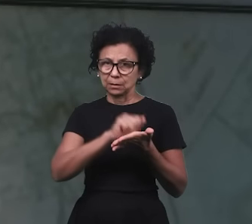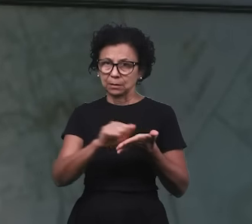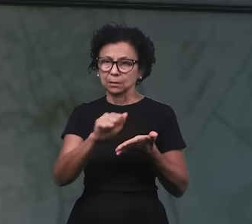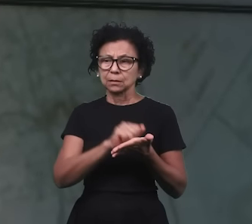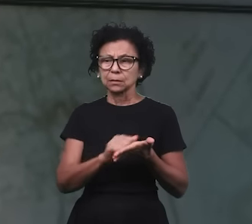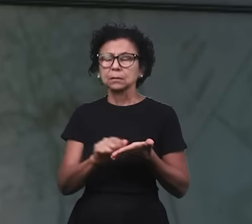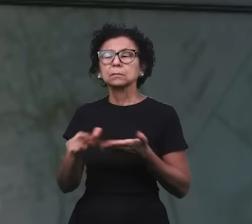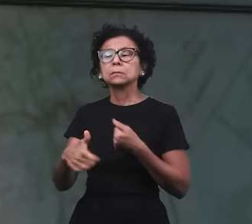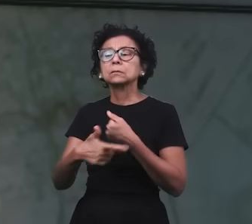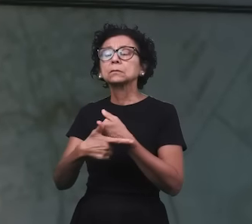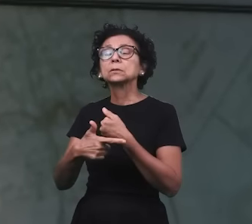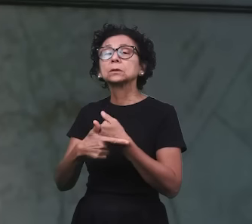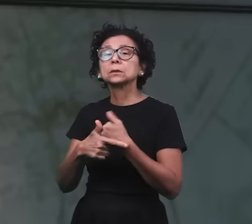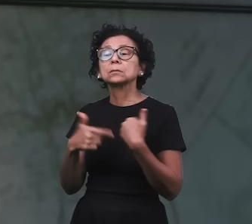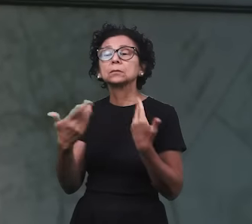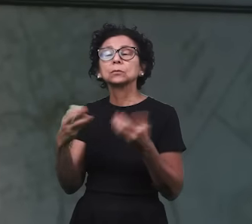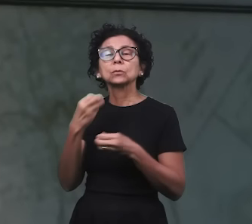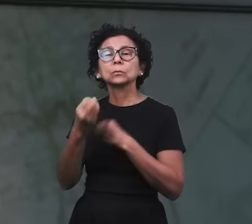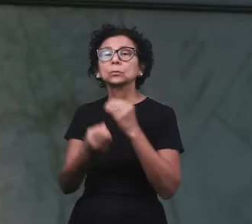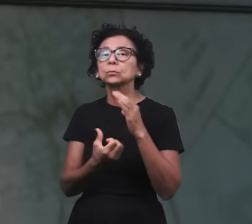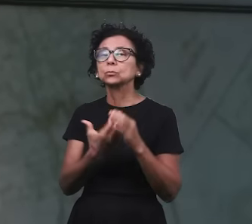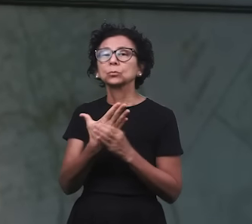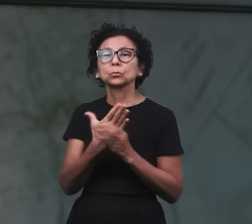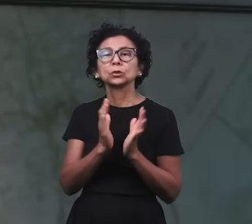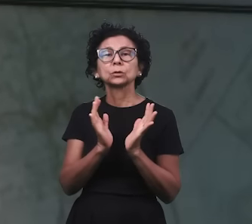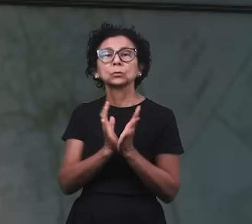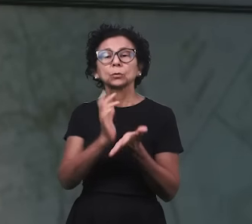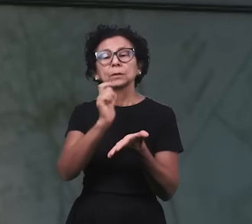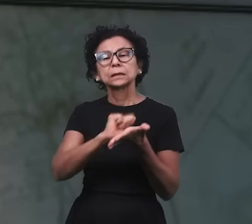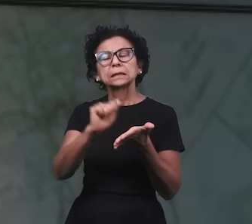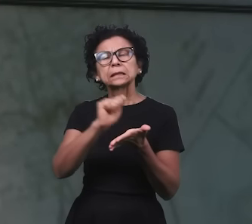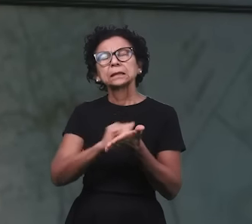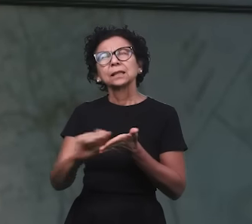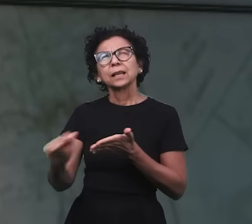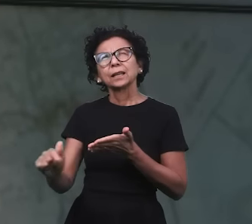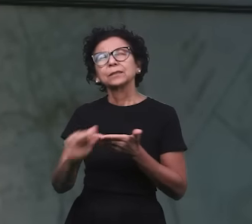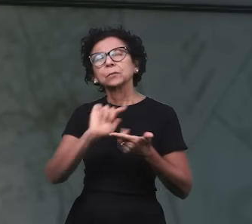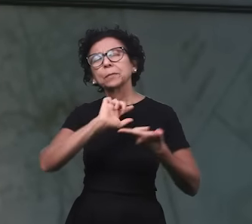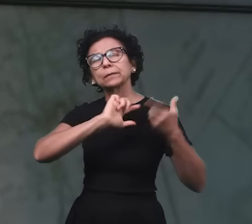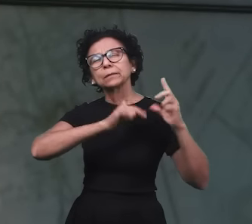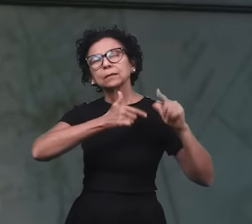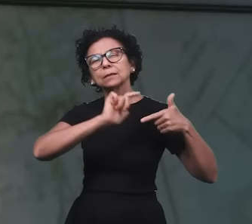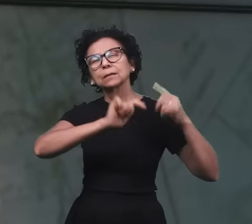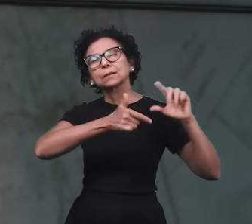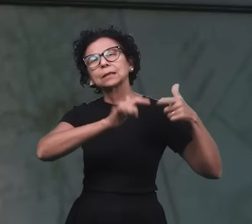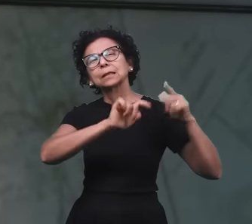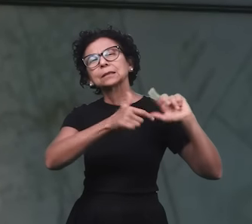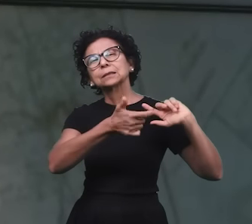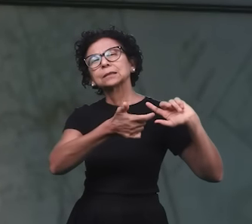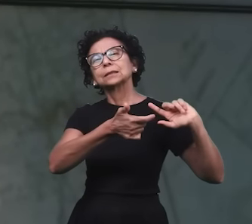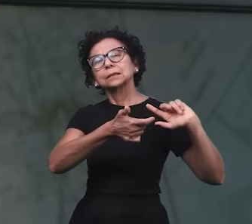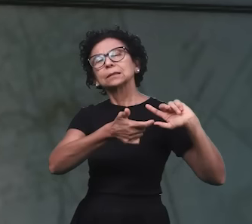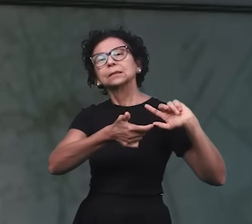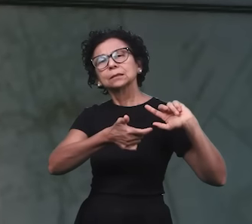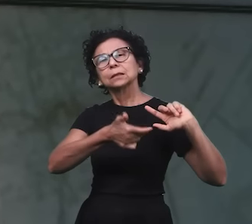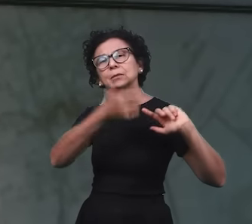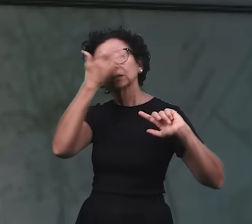qual era a função desses escribas? Como que eles surgem, né? Eles vêm de uma tradição dos